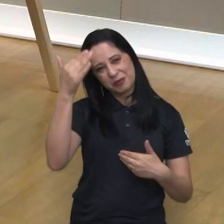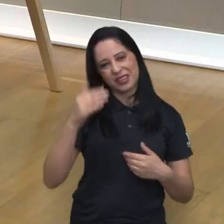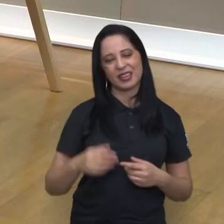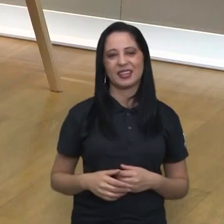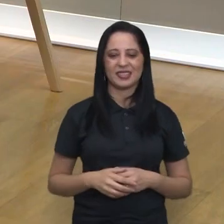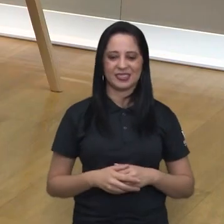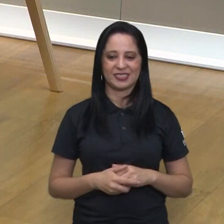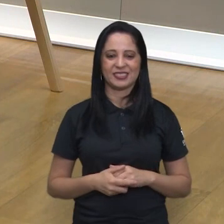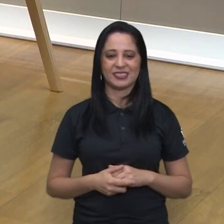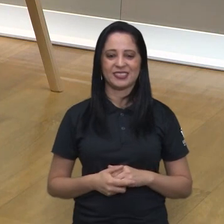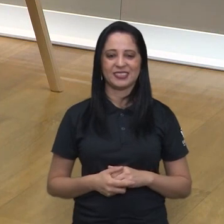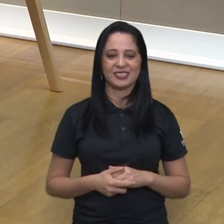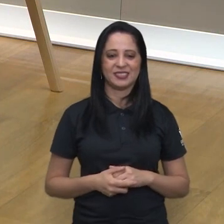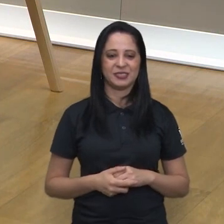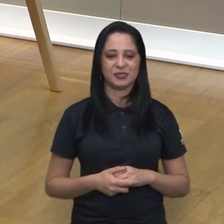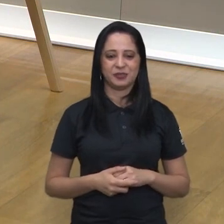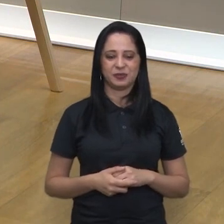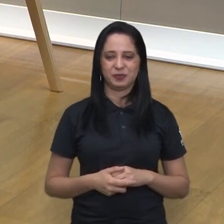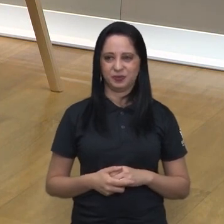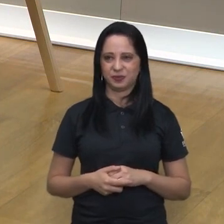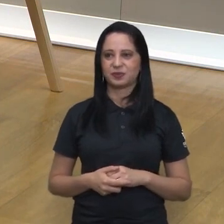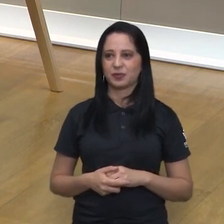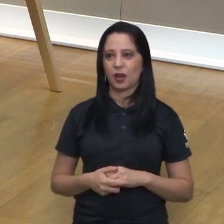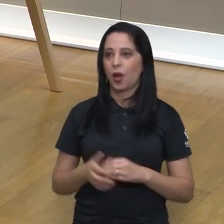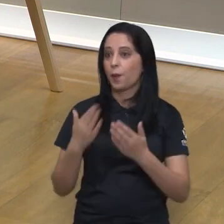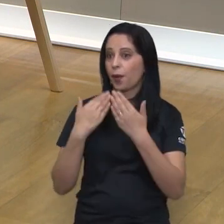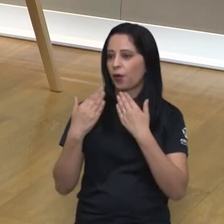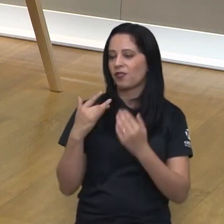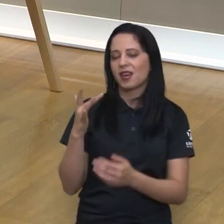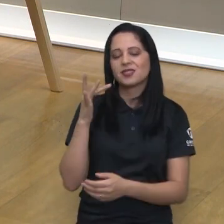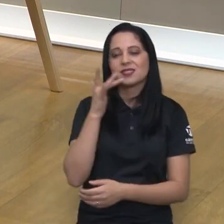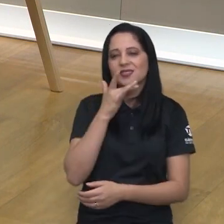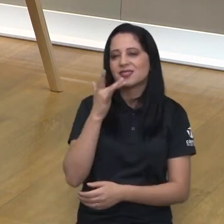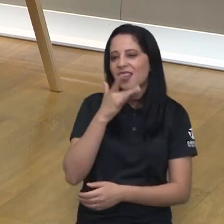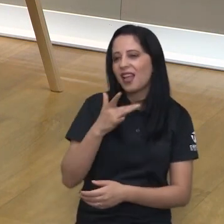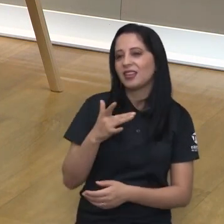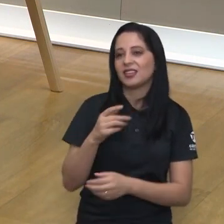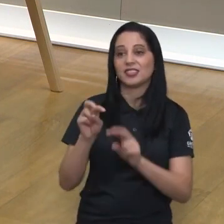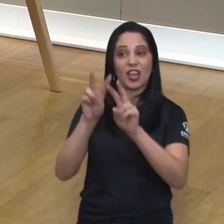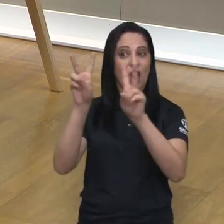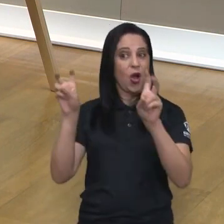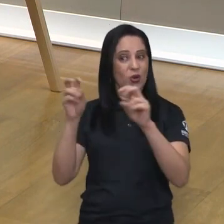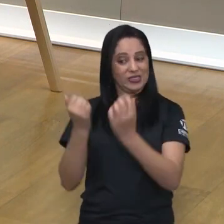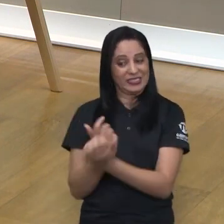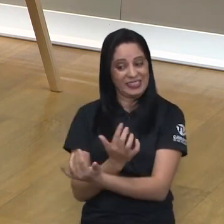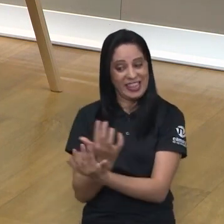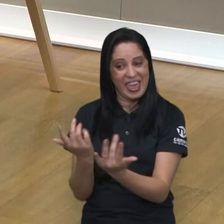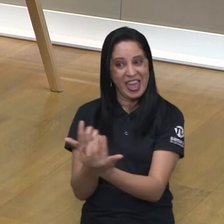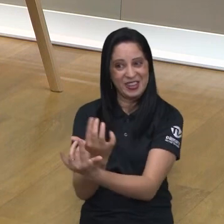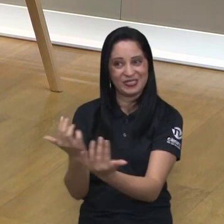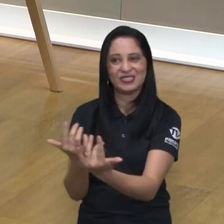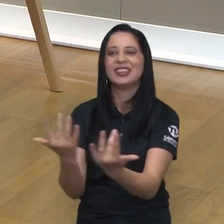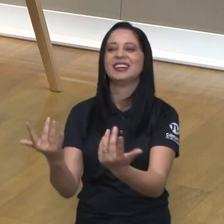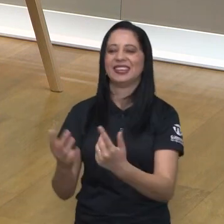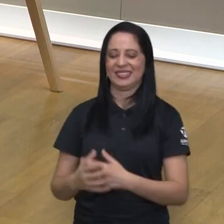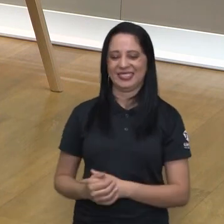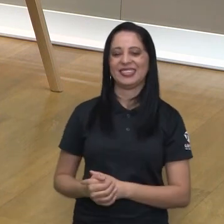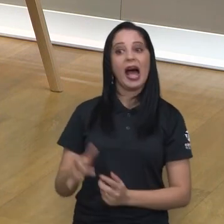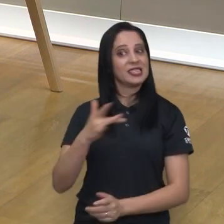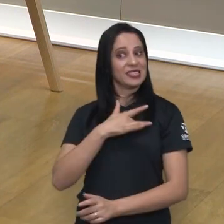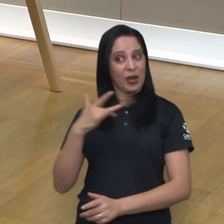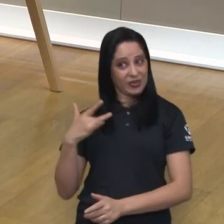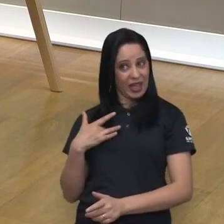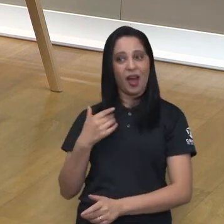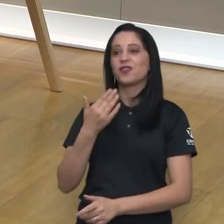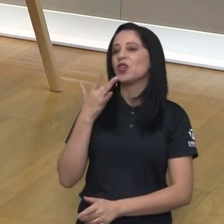Obrigada, Elizabeth, pela sua participação. Obrigada. Uma conversa muito gostosa, né? Sobre plantas ainda, que a gente ama.